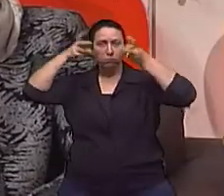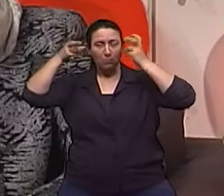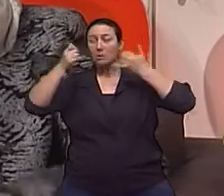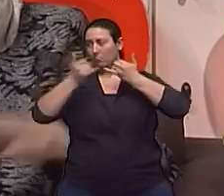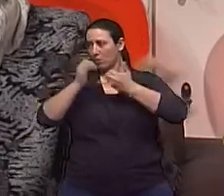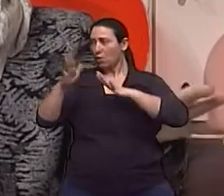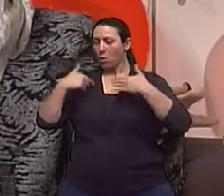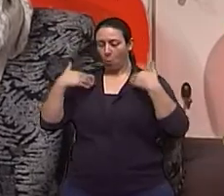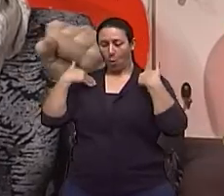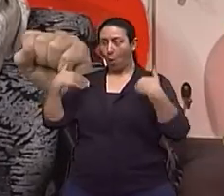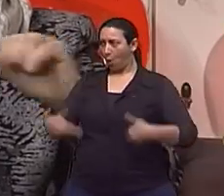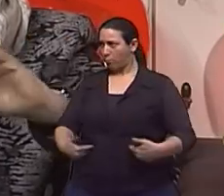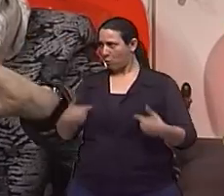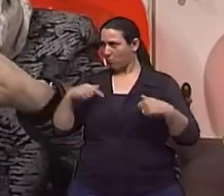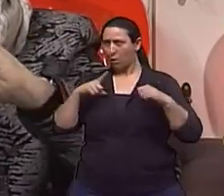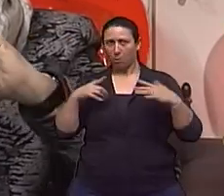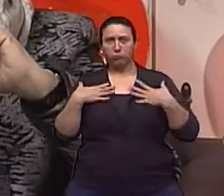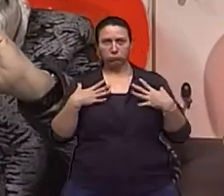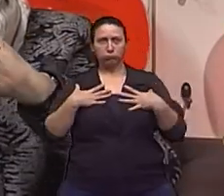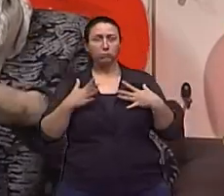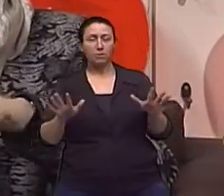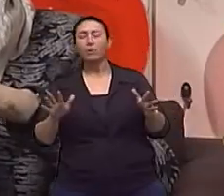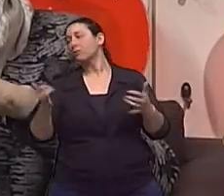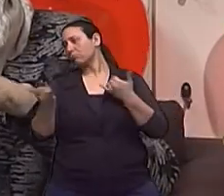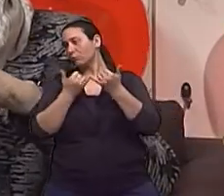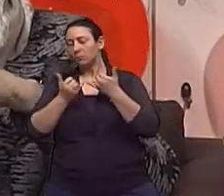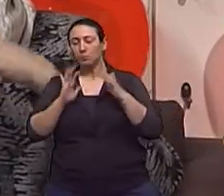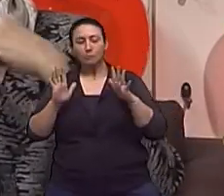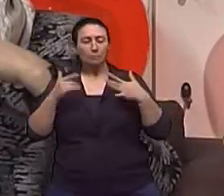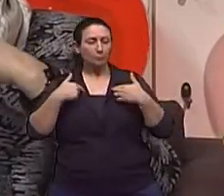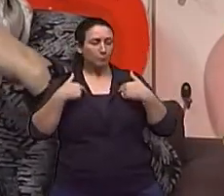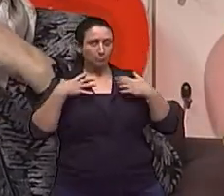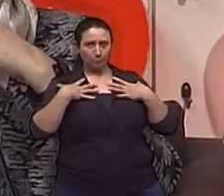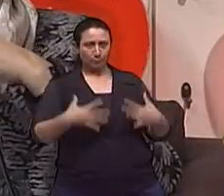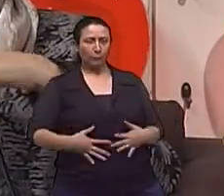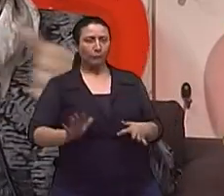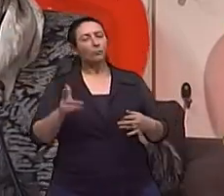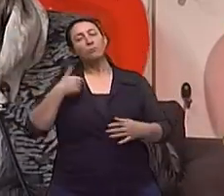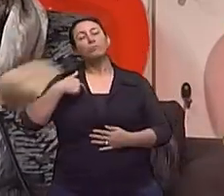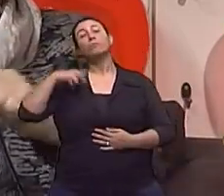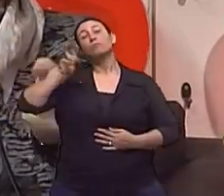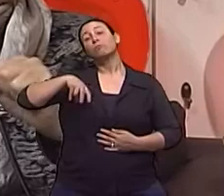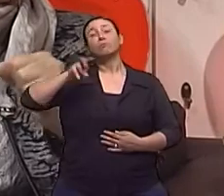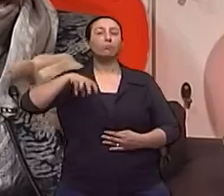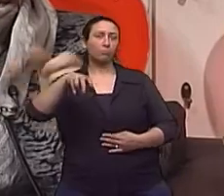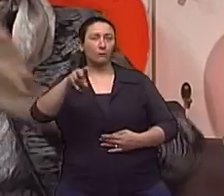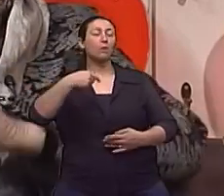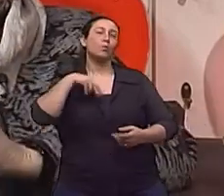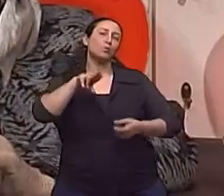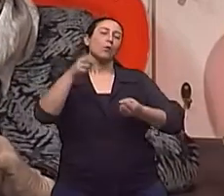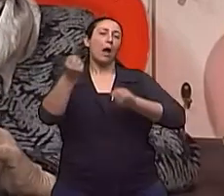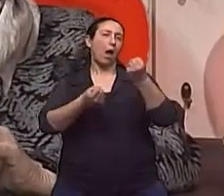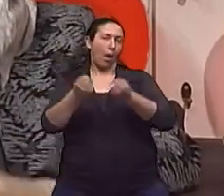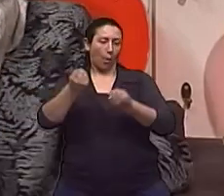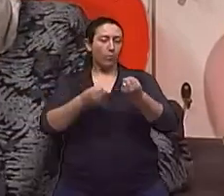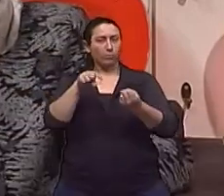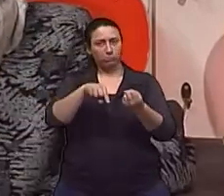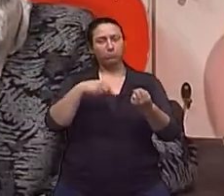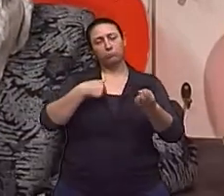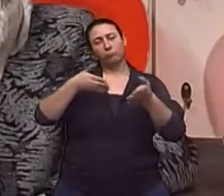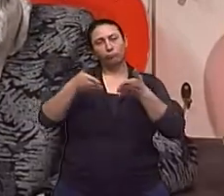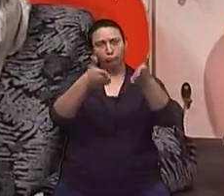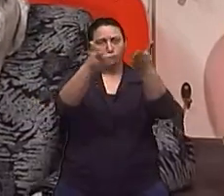esse corpo físico e a mesma coisa se eu vou com a minha fazer uma viagem por estrada eu uso o automóvel é o veículo